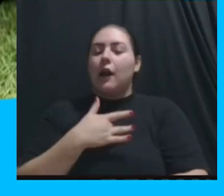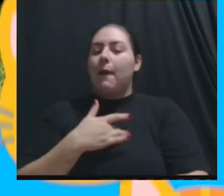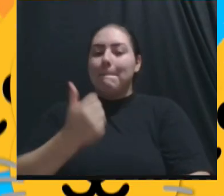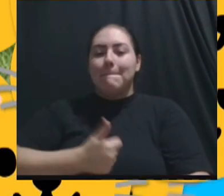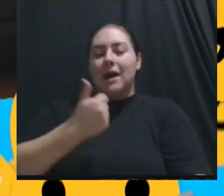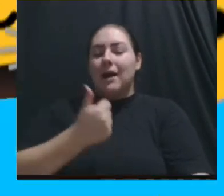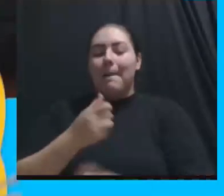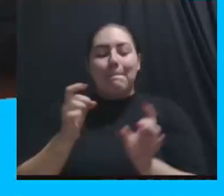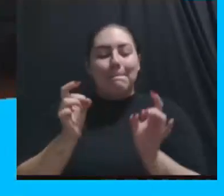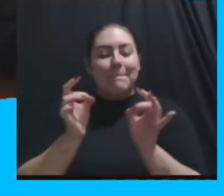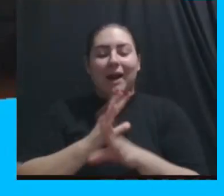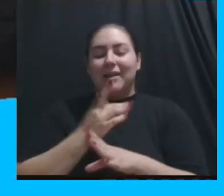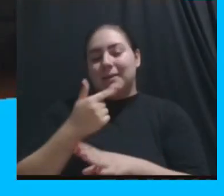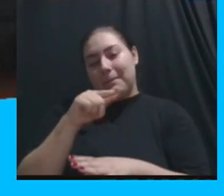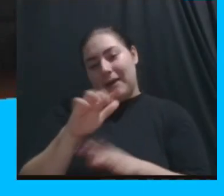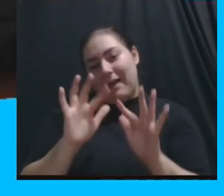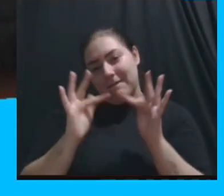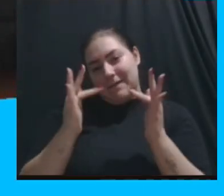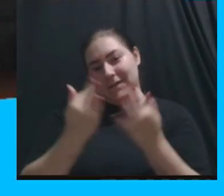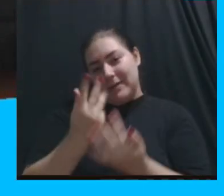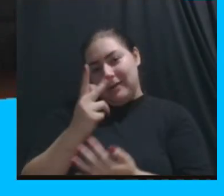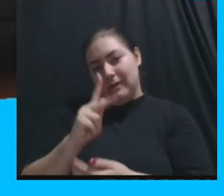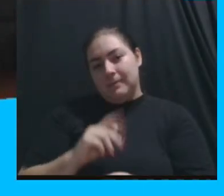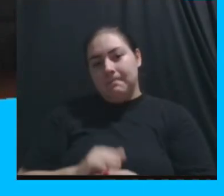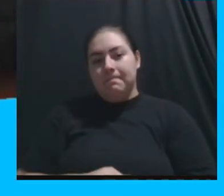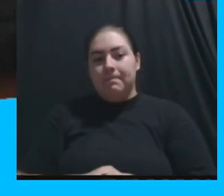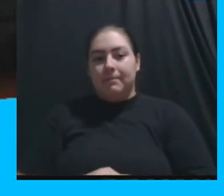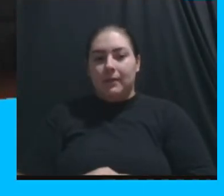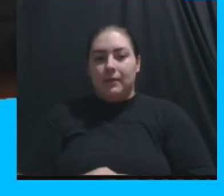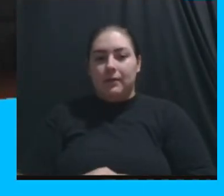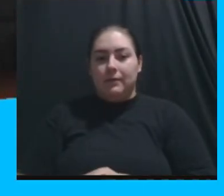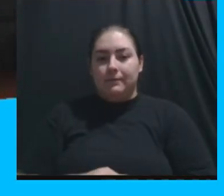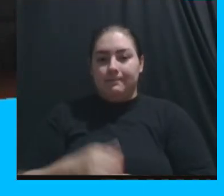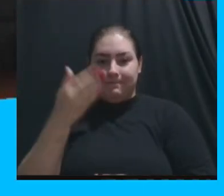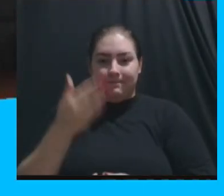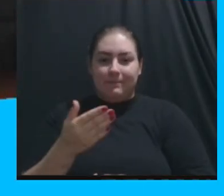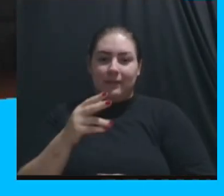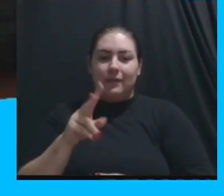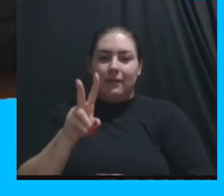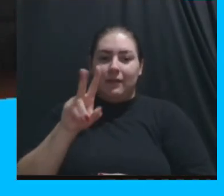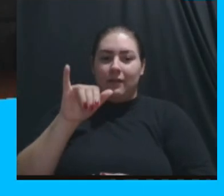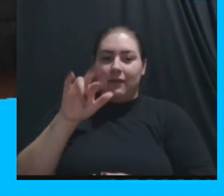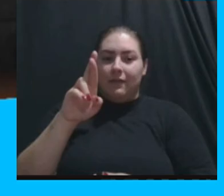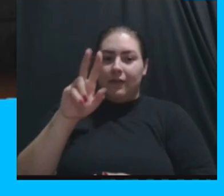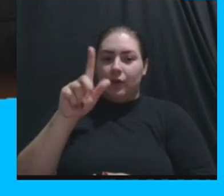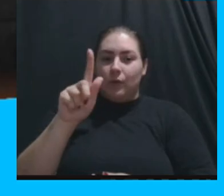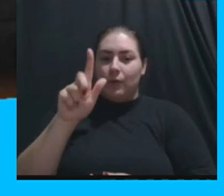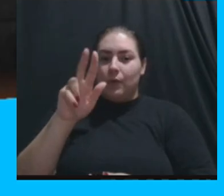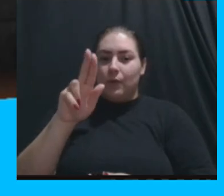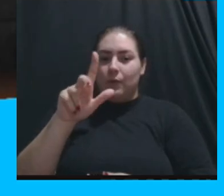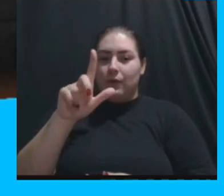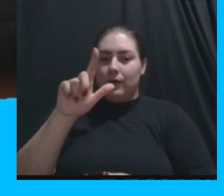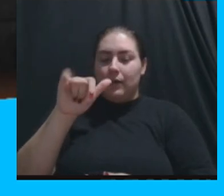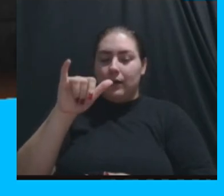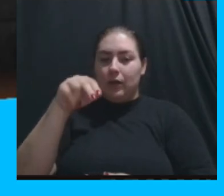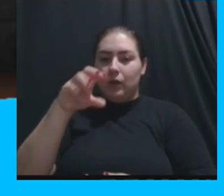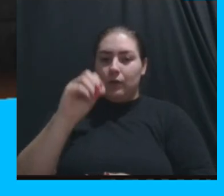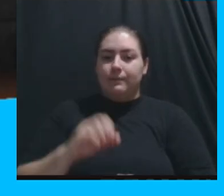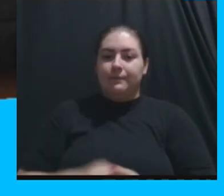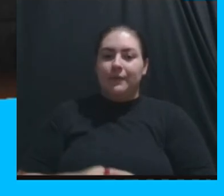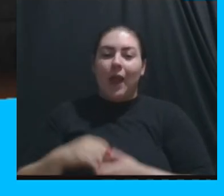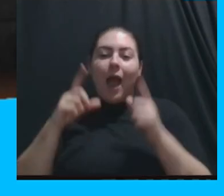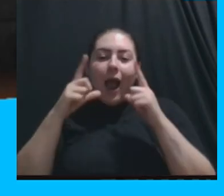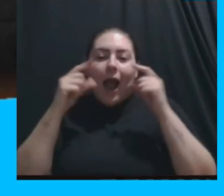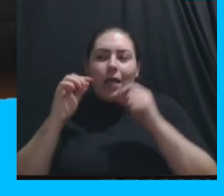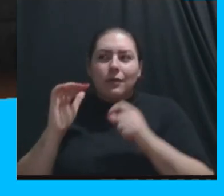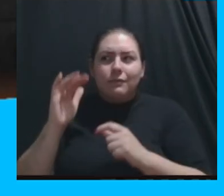sua casa. Esse aí é o Virgulino, um gato adulto, inteligente, mas um pouco arisco